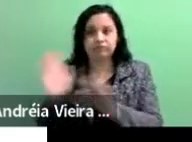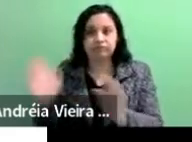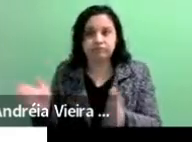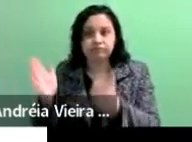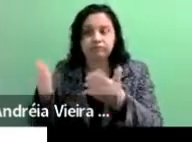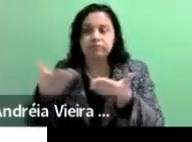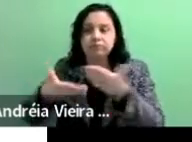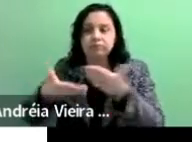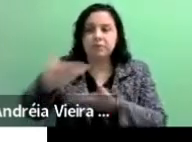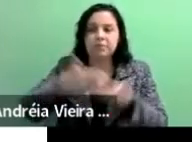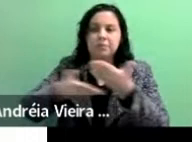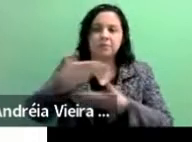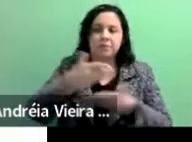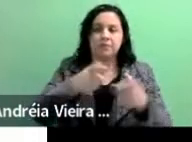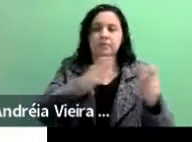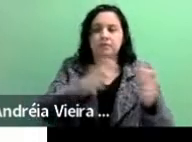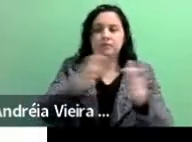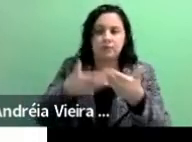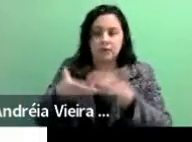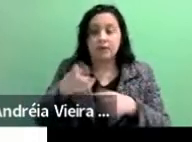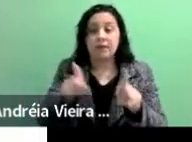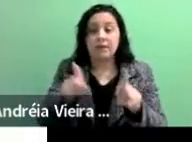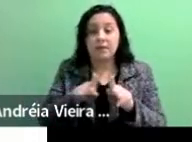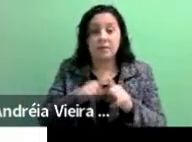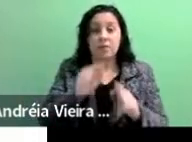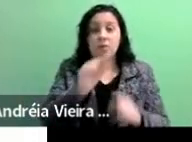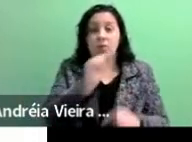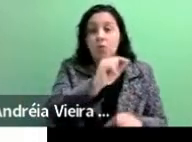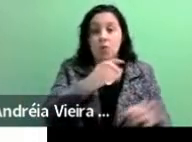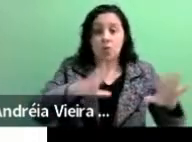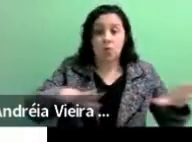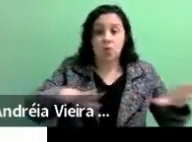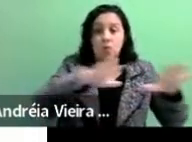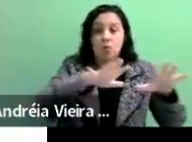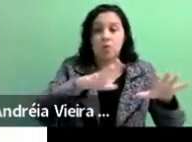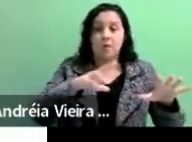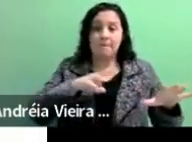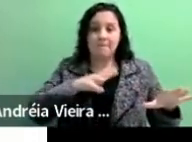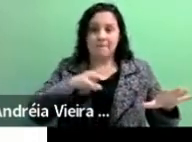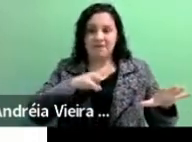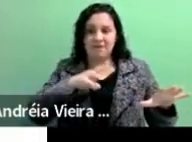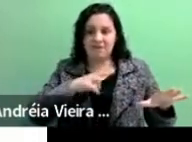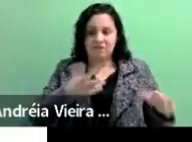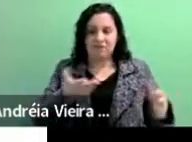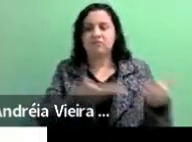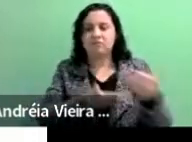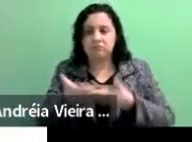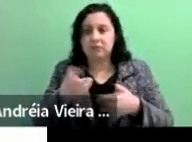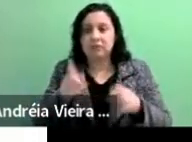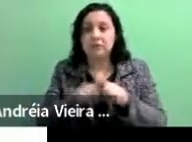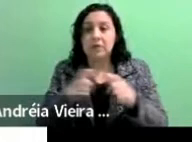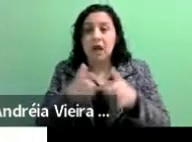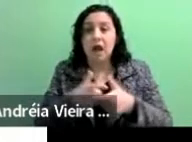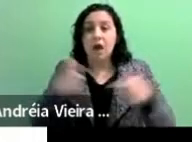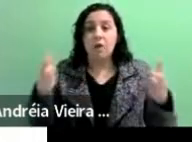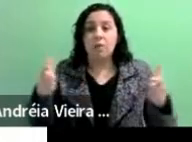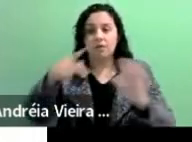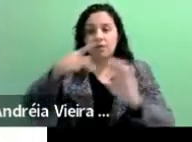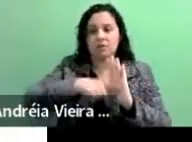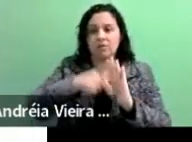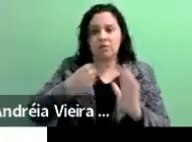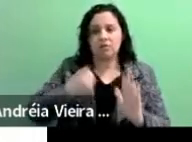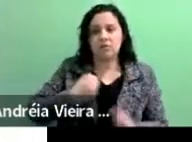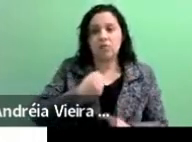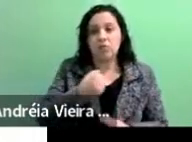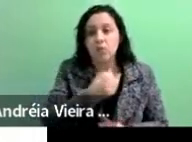as unidades com o setor privado, melhorando a qualidade dos serviços ofertados, aumentando o número de projetos, melhorando aí a qualidade